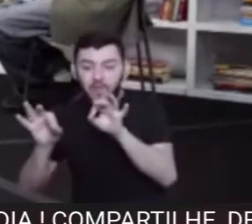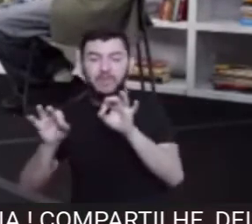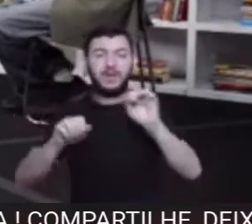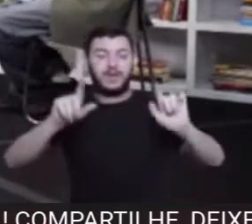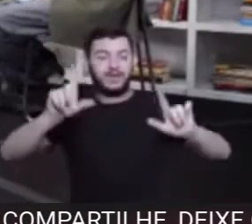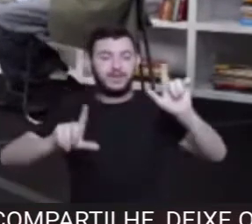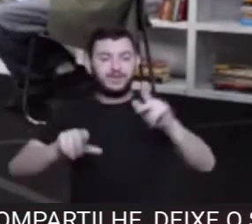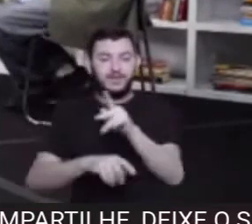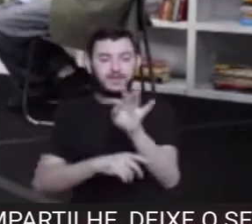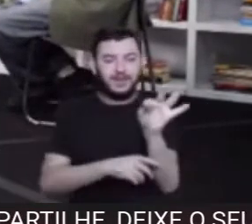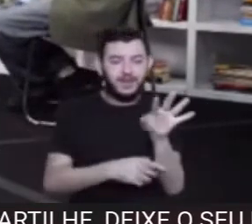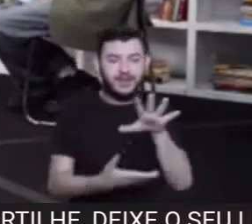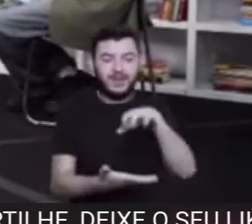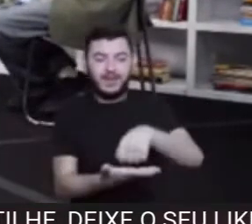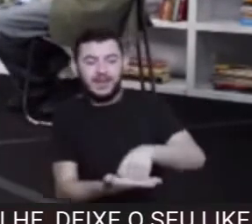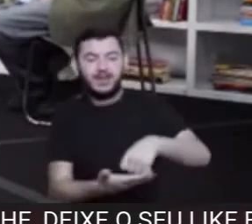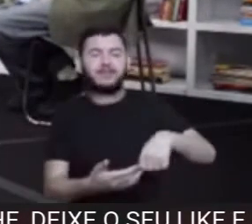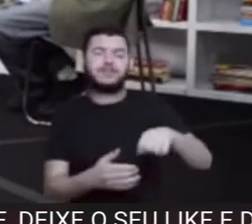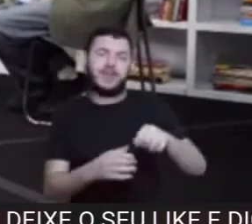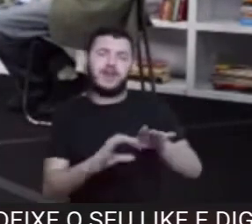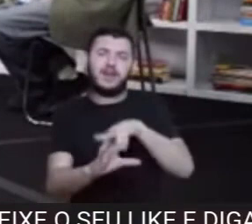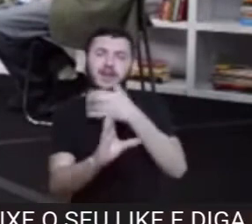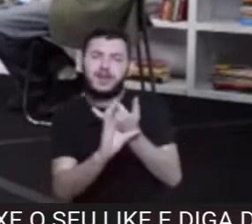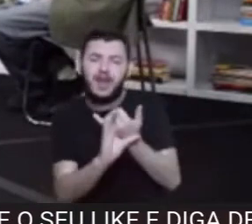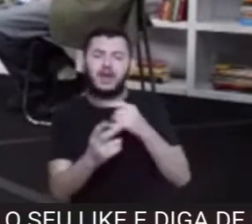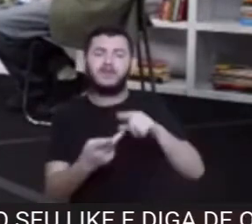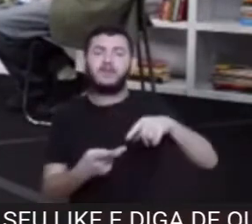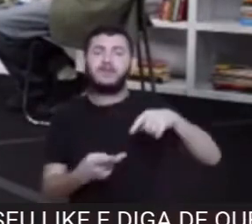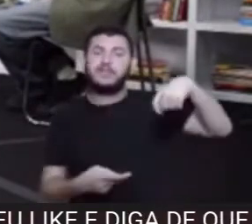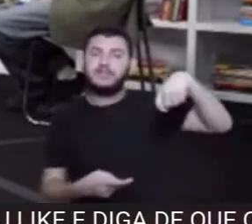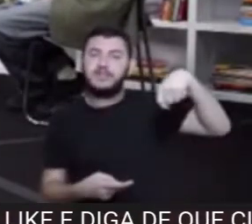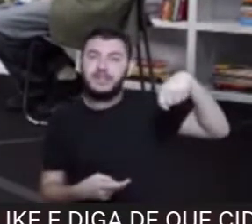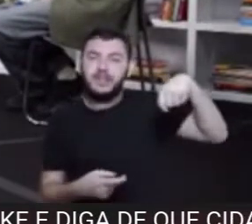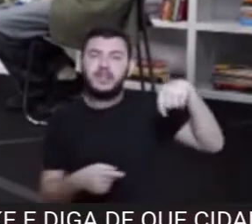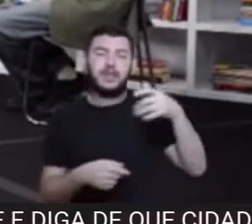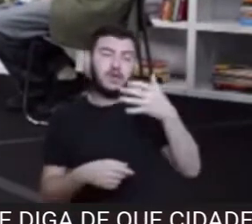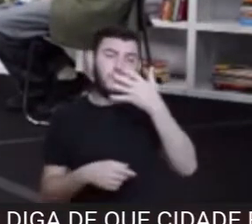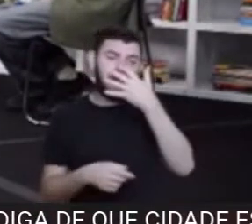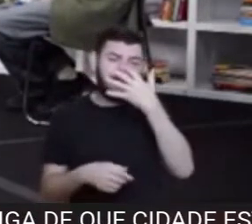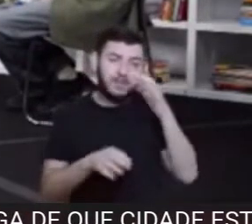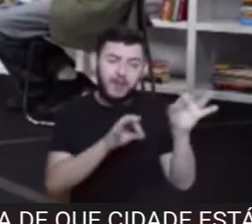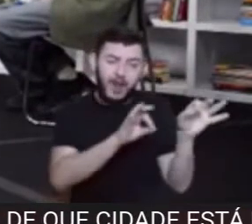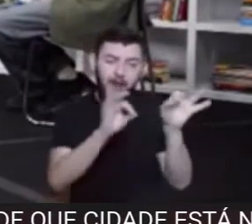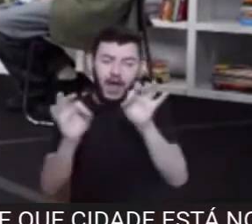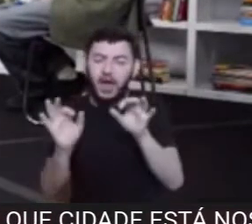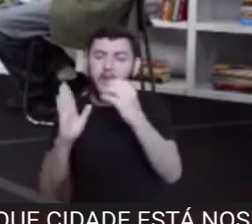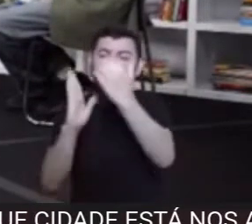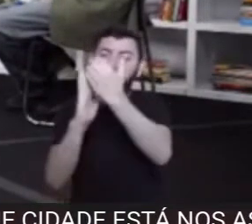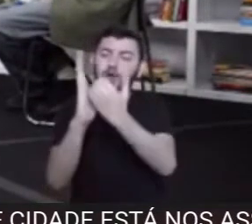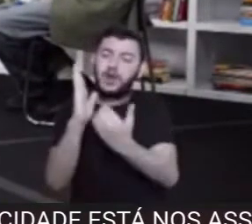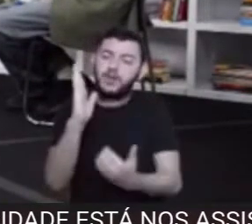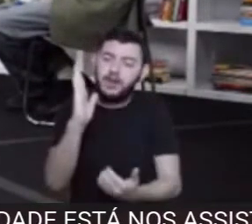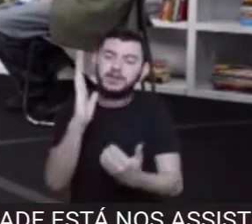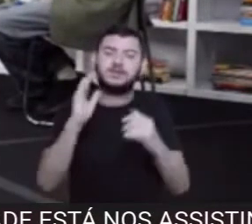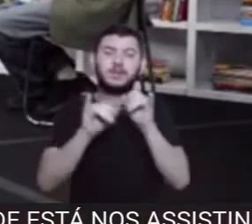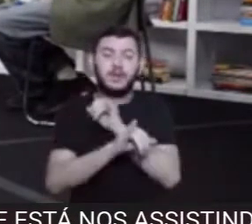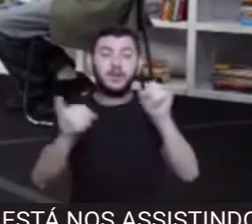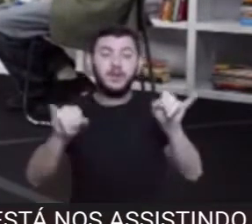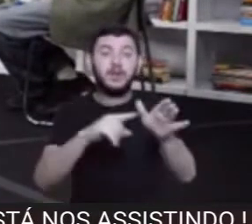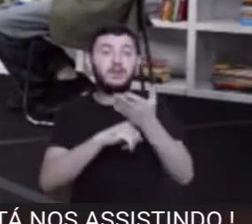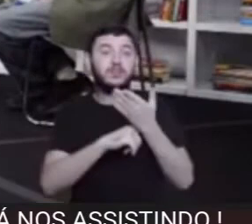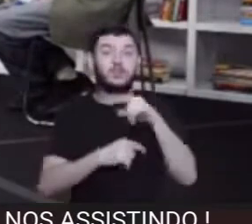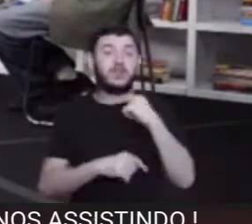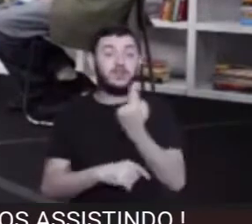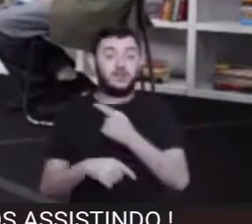tocar o sininho, acompanhar toda a programação, também nos ajudar, ajudar a sustentar a TV PT. Você vai